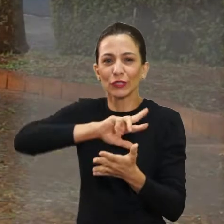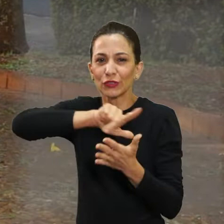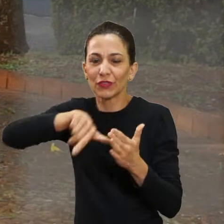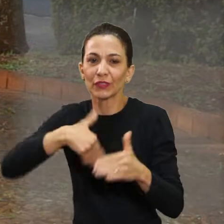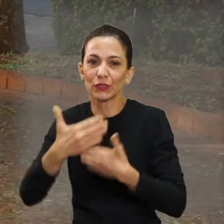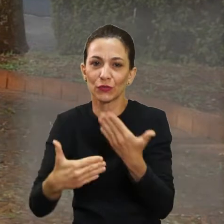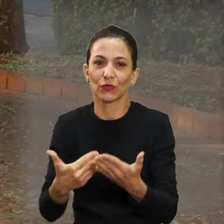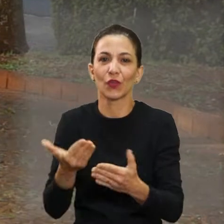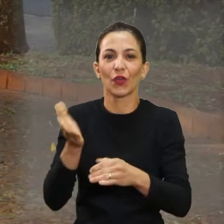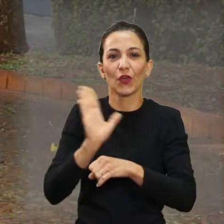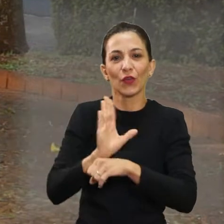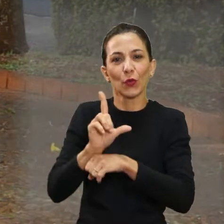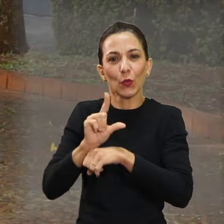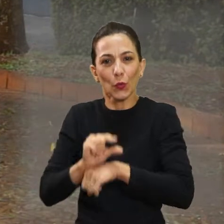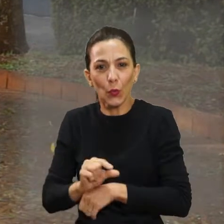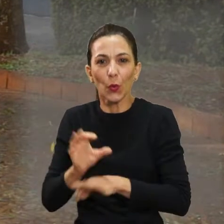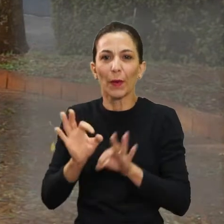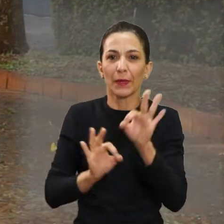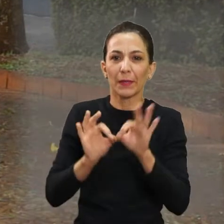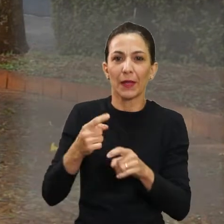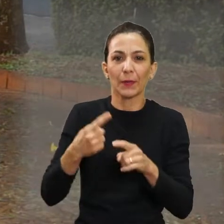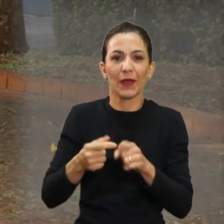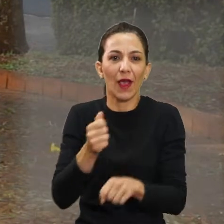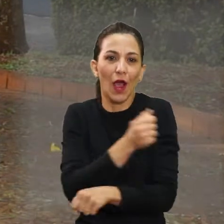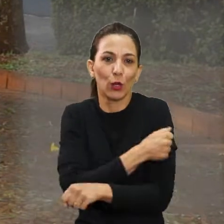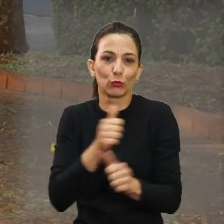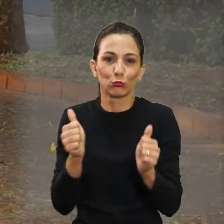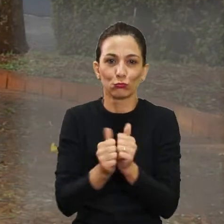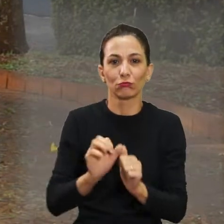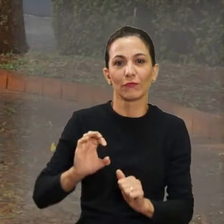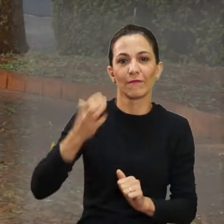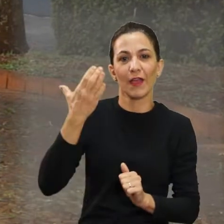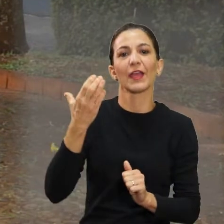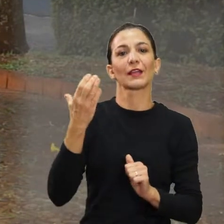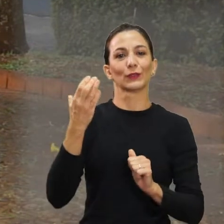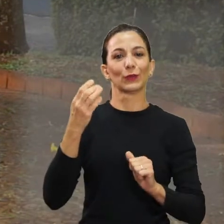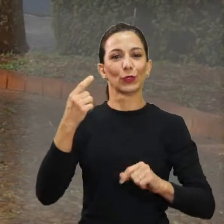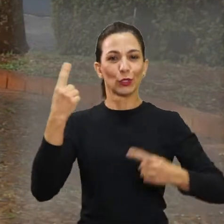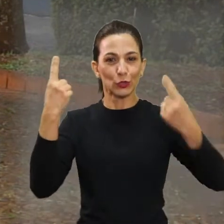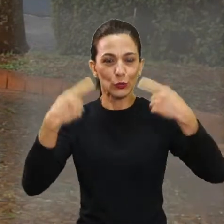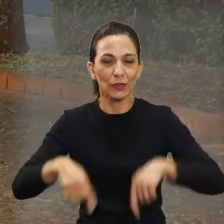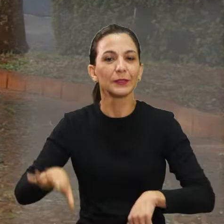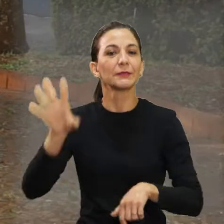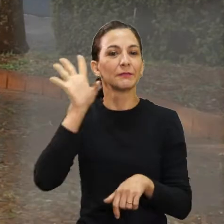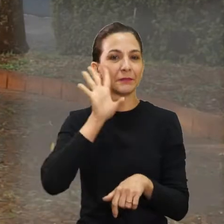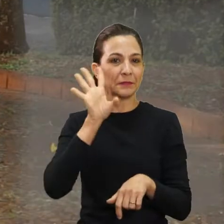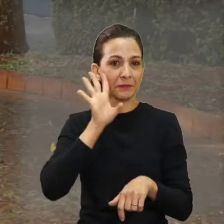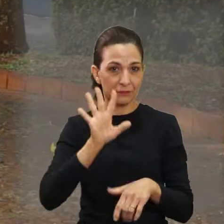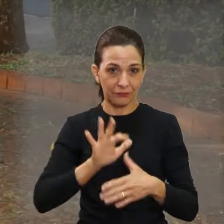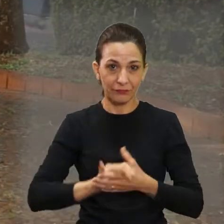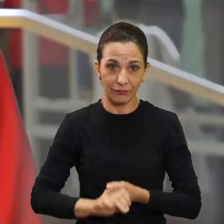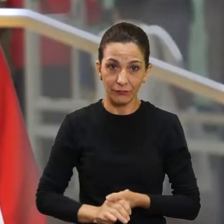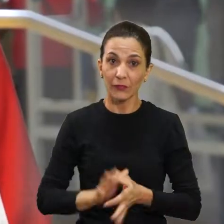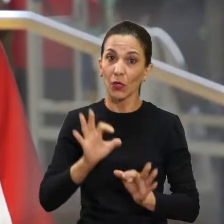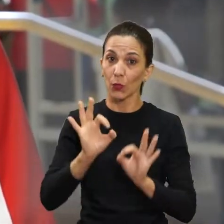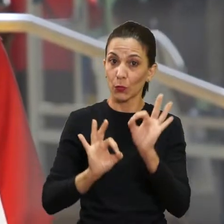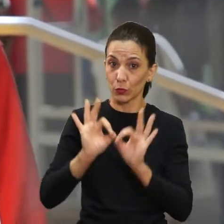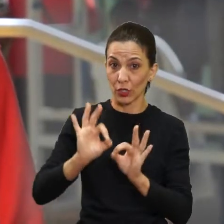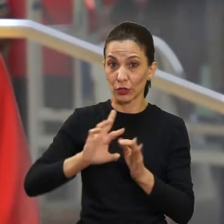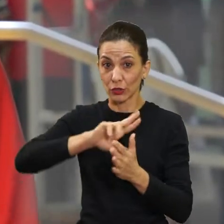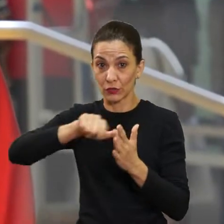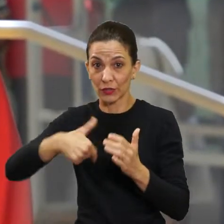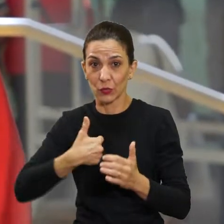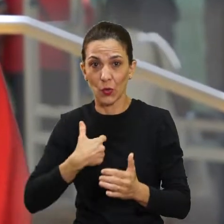vários projetos, vários curtinhas de minuto para mandar para o Festival do Minuto, junto com os alunos e tal, foi uma coisa bem legal. Dentro